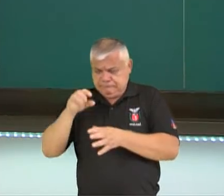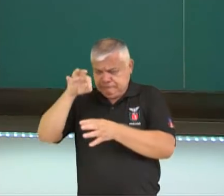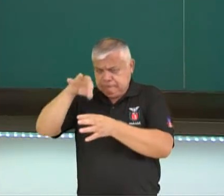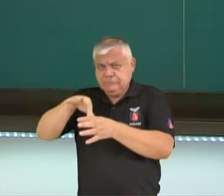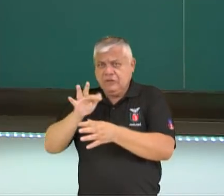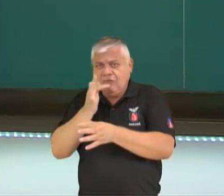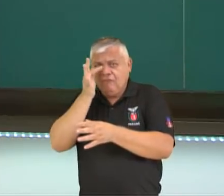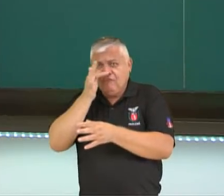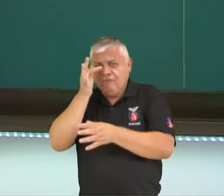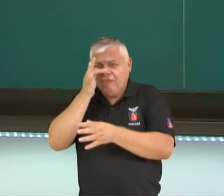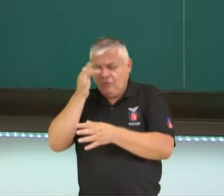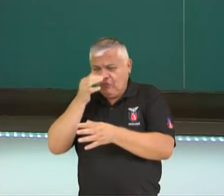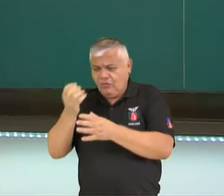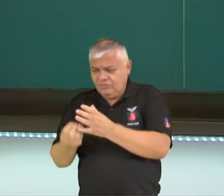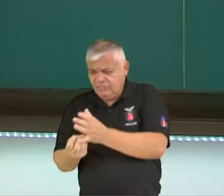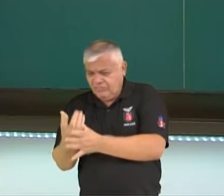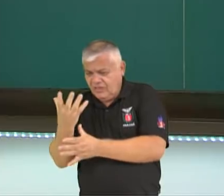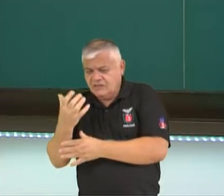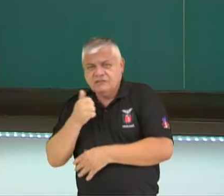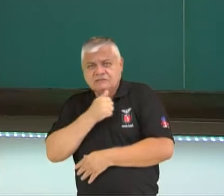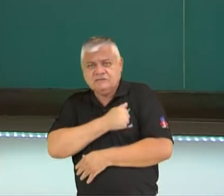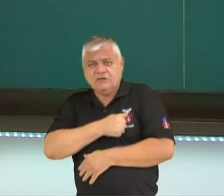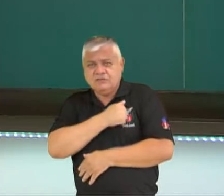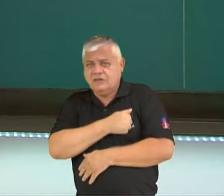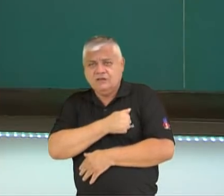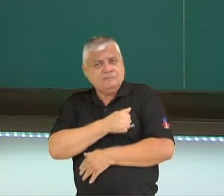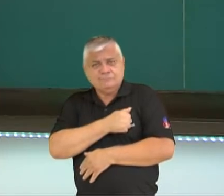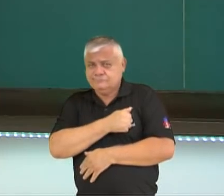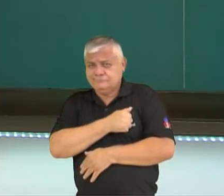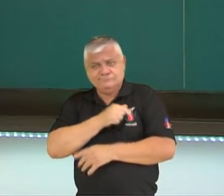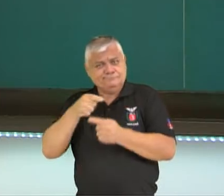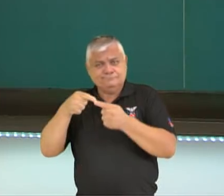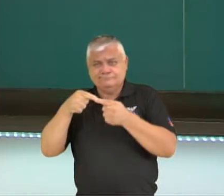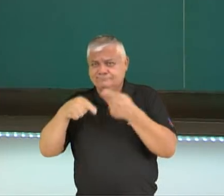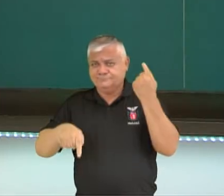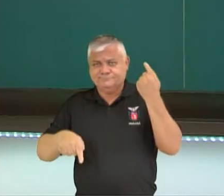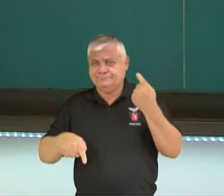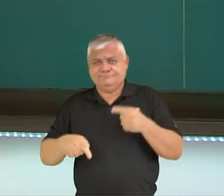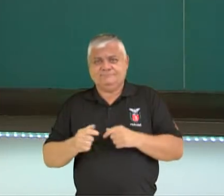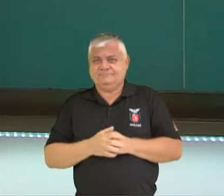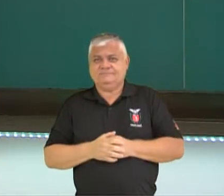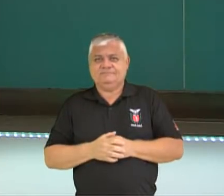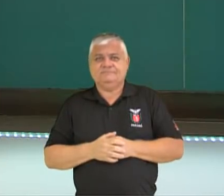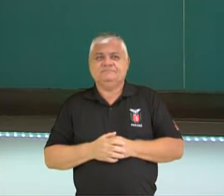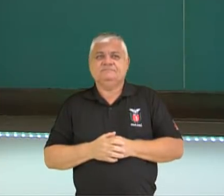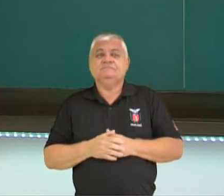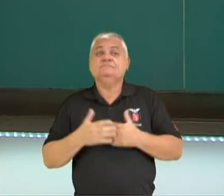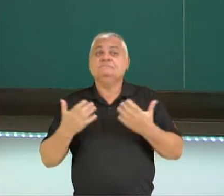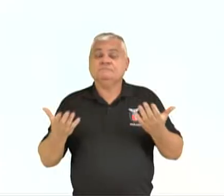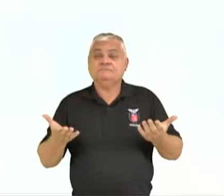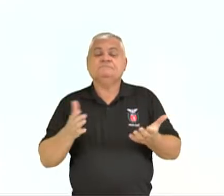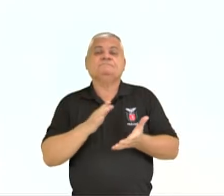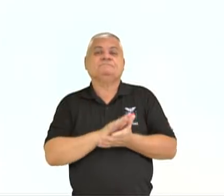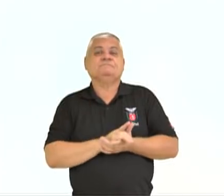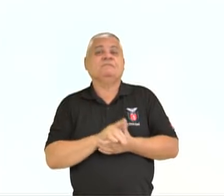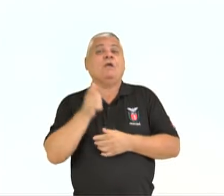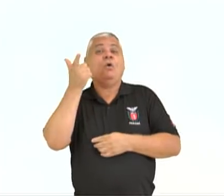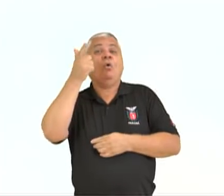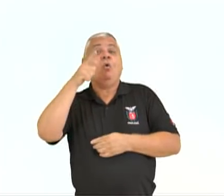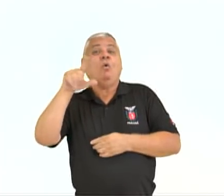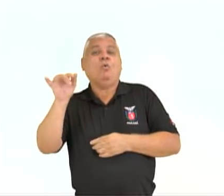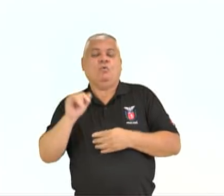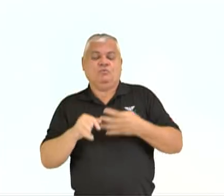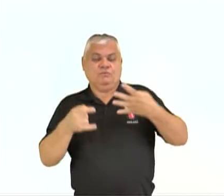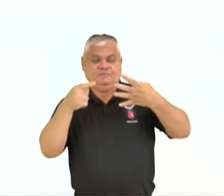planta chamada amor perfeito vai nascer o que é uma planta chamar uma planta de amor perfeito né Muito bem outra